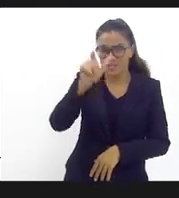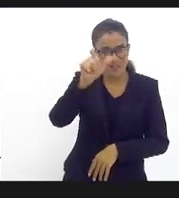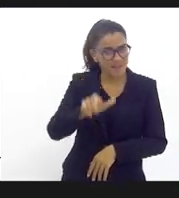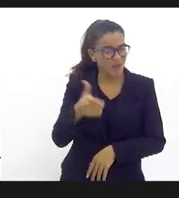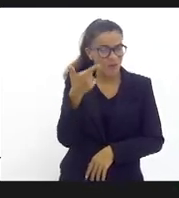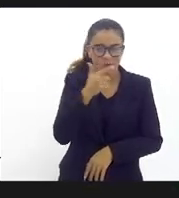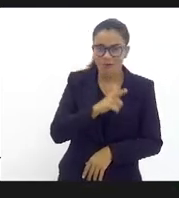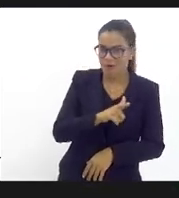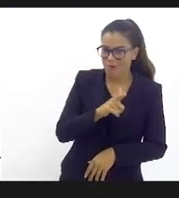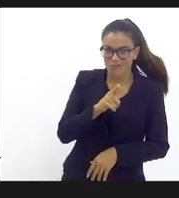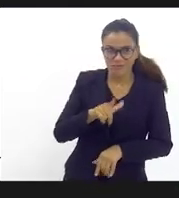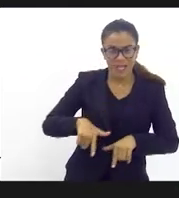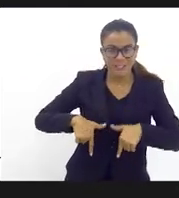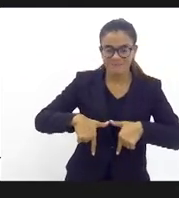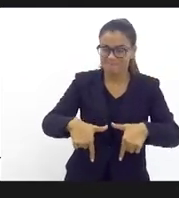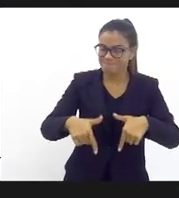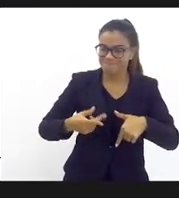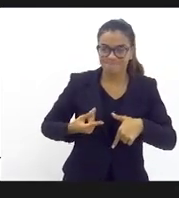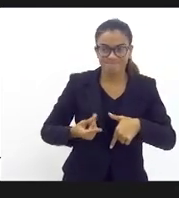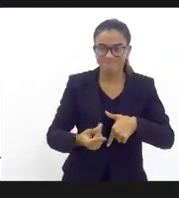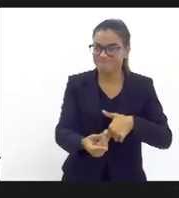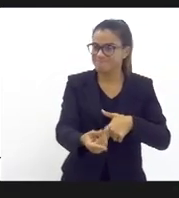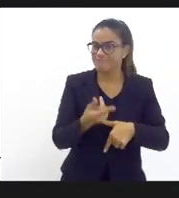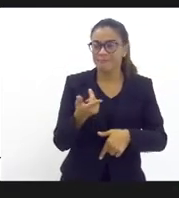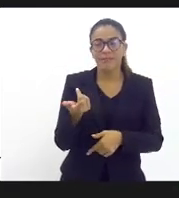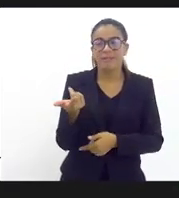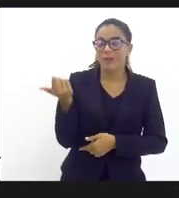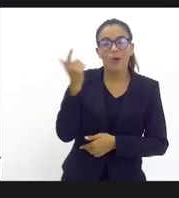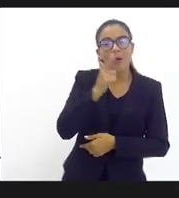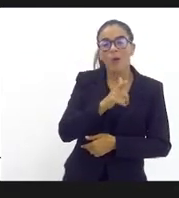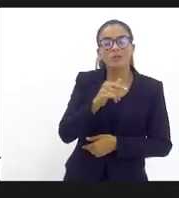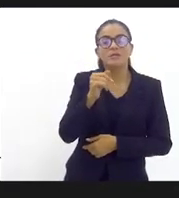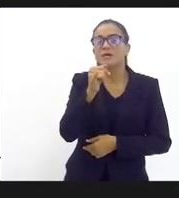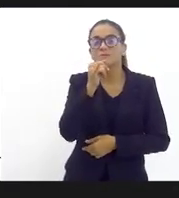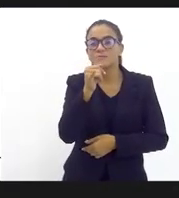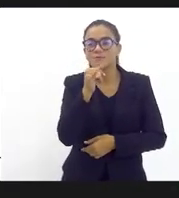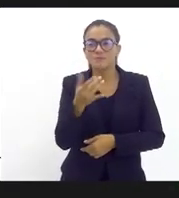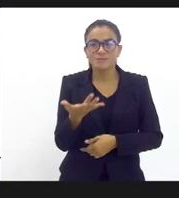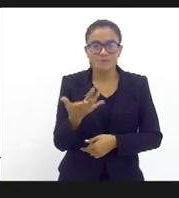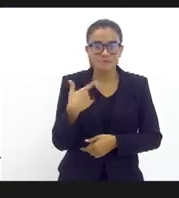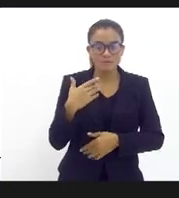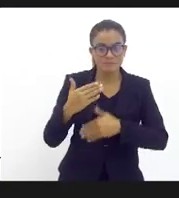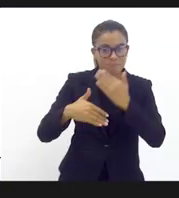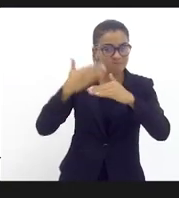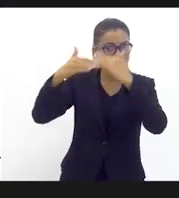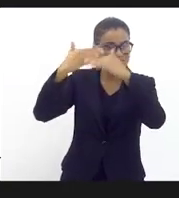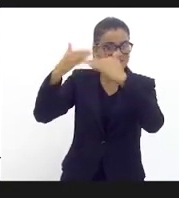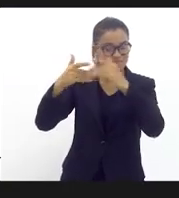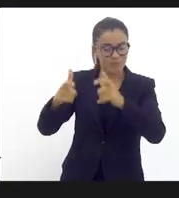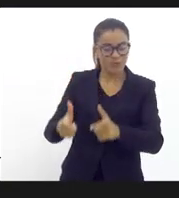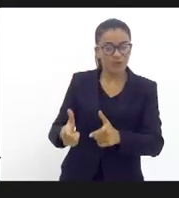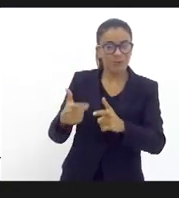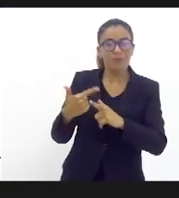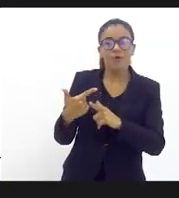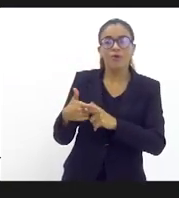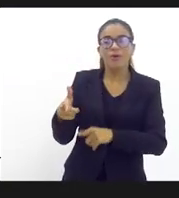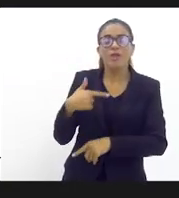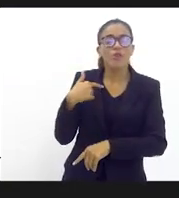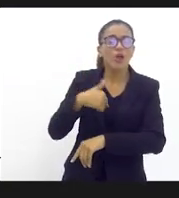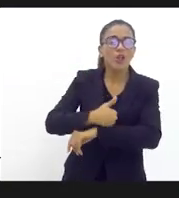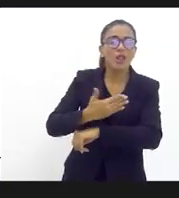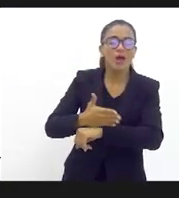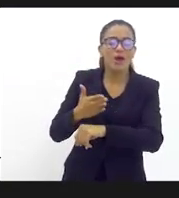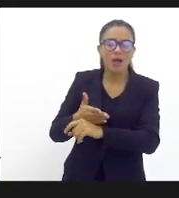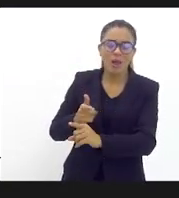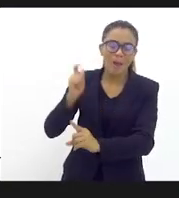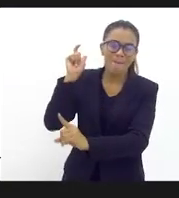consegue ter efetividade. Você não vai conseguir chegar ao ponto de você prosperar dentro daquele local, porque você vai estar sendo minado o tempo inteiro.